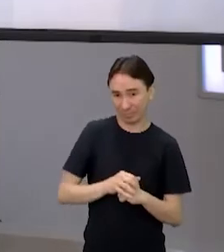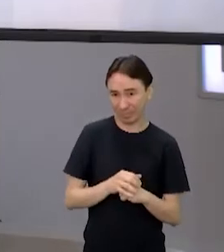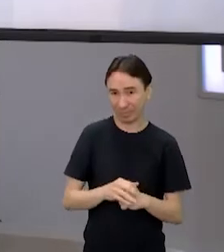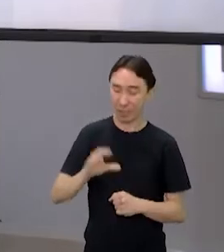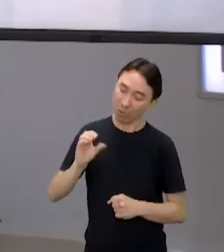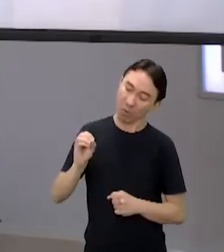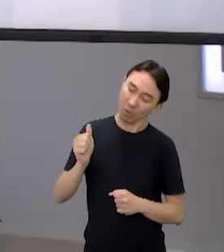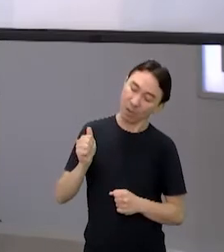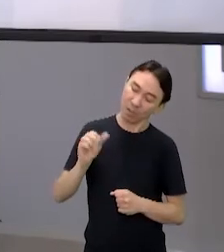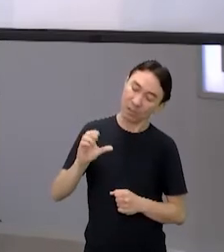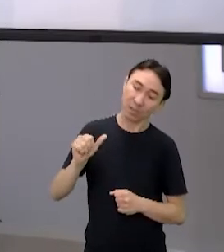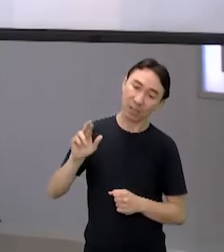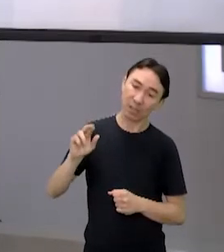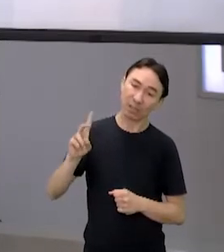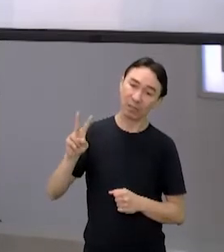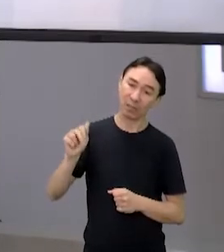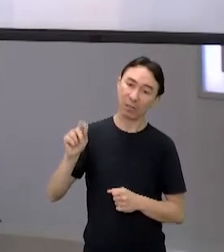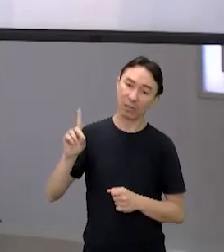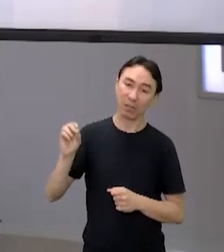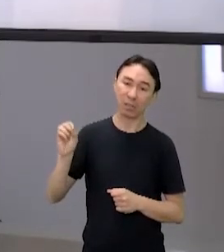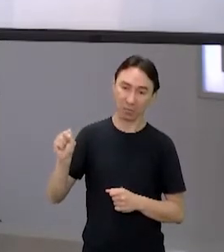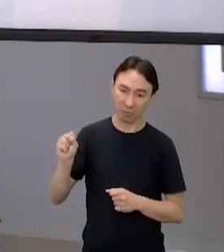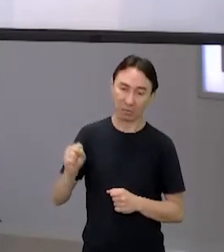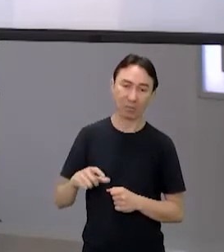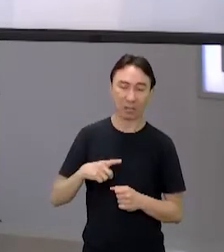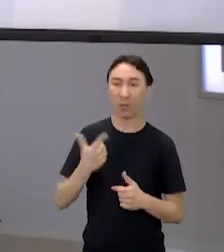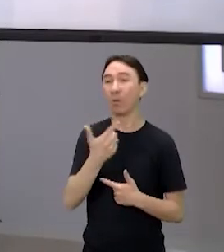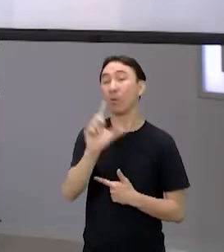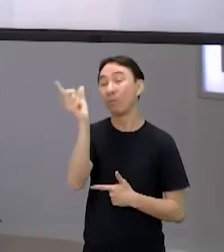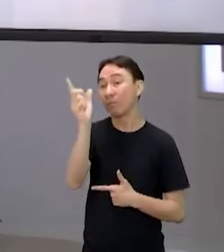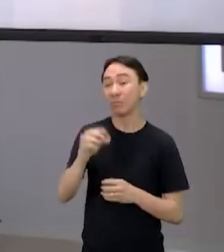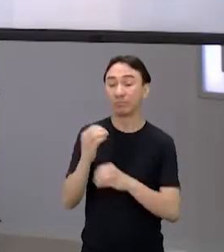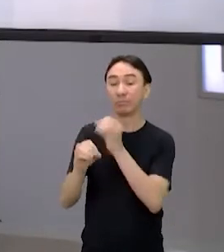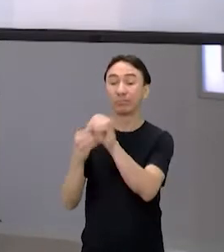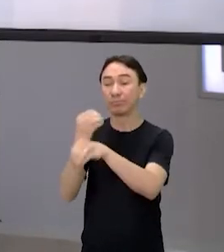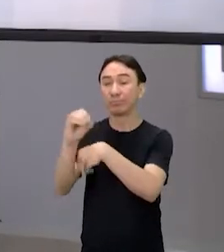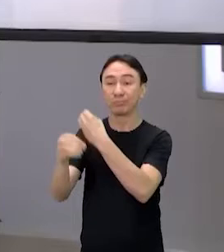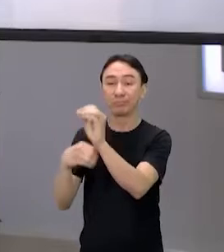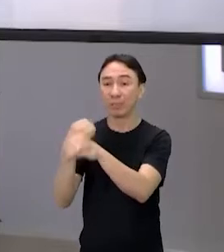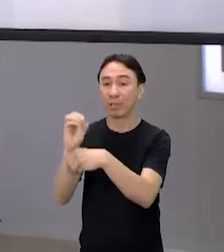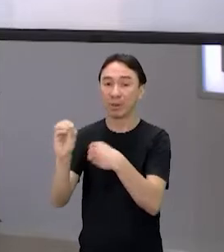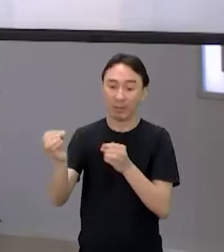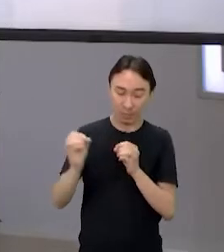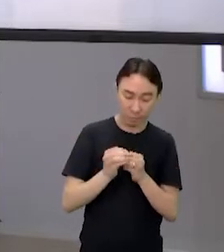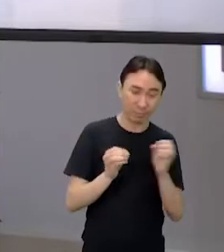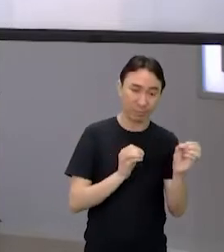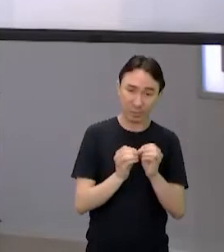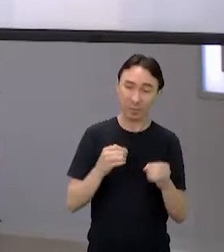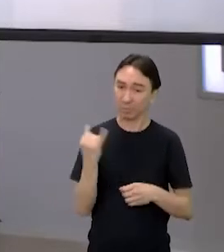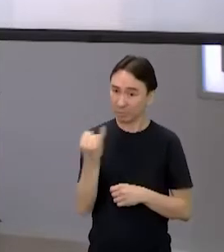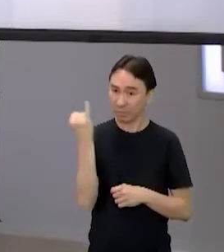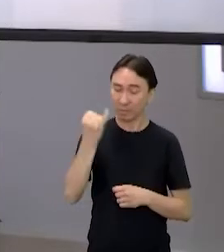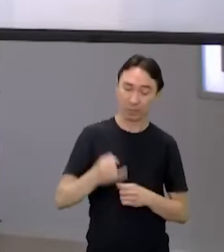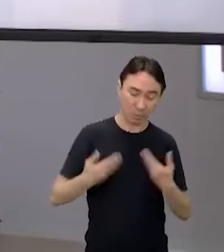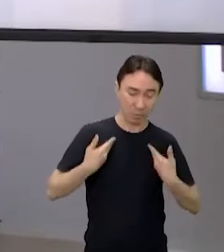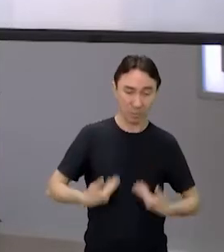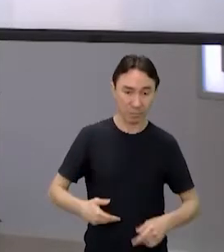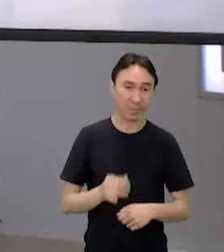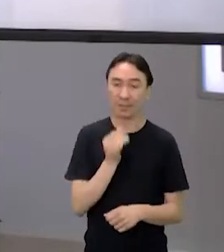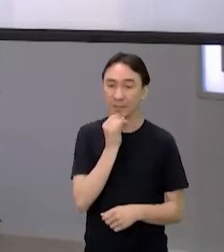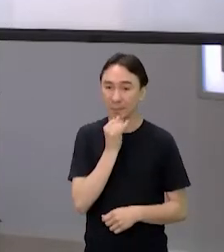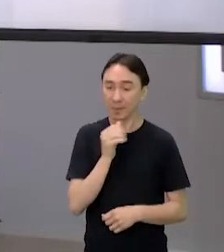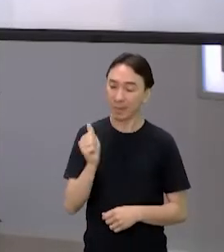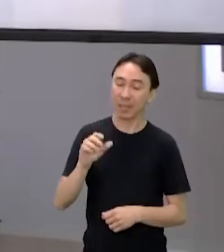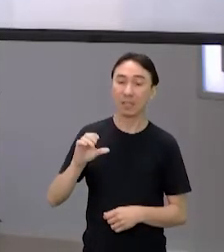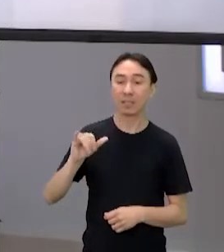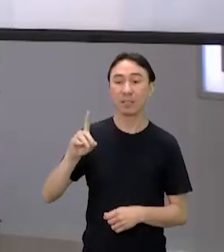englobariam outras moléculas, que são moléculas super importantes para o nosso corpo. como por exemplo o ácido nucleico, como por